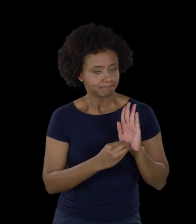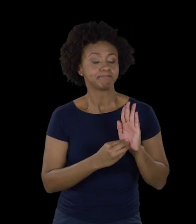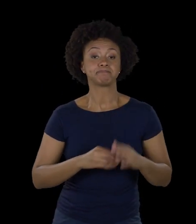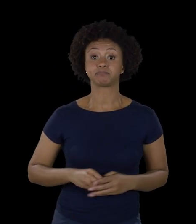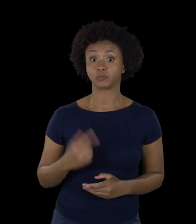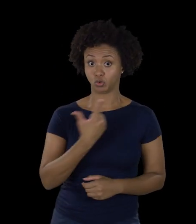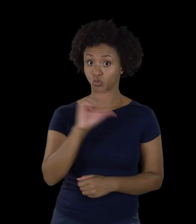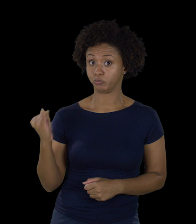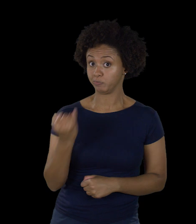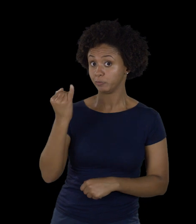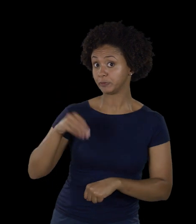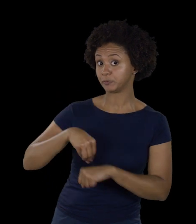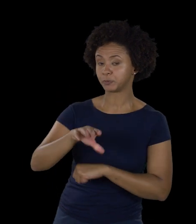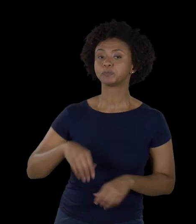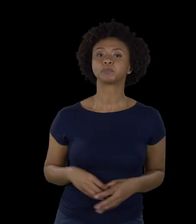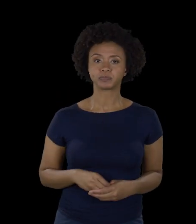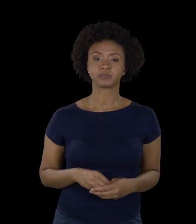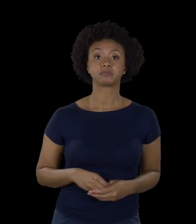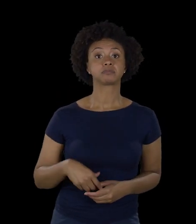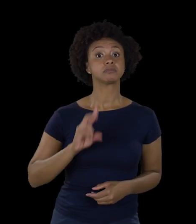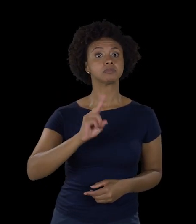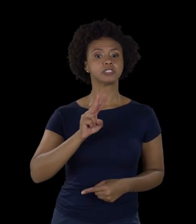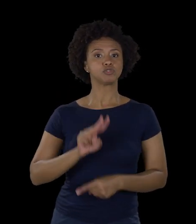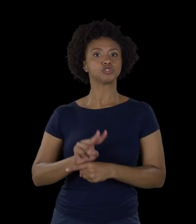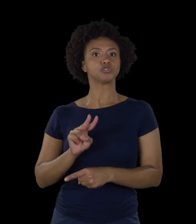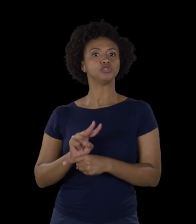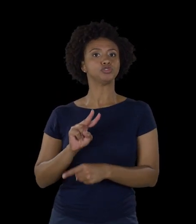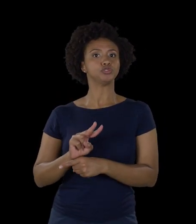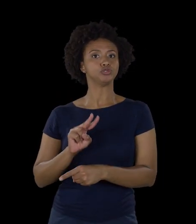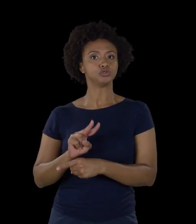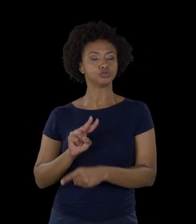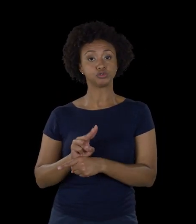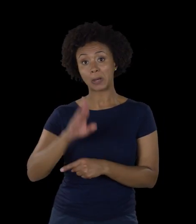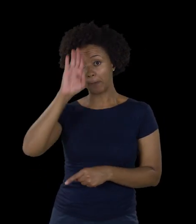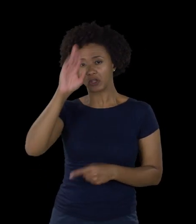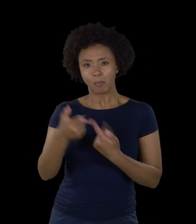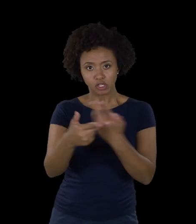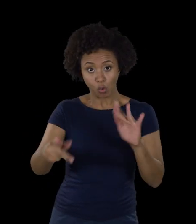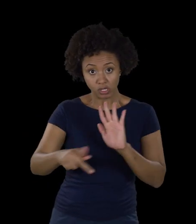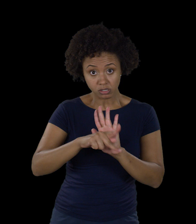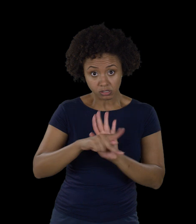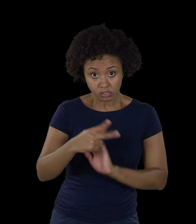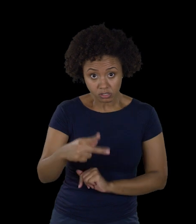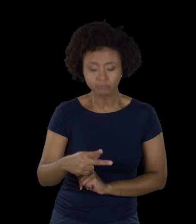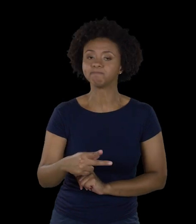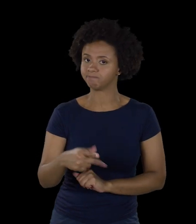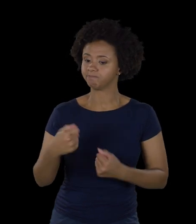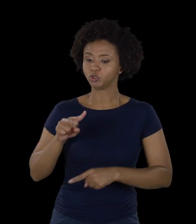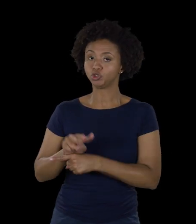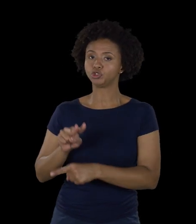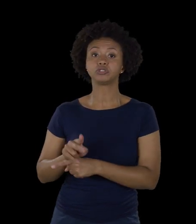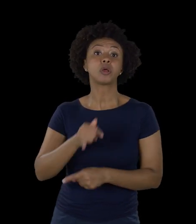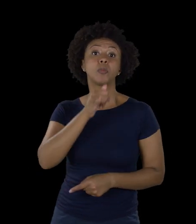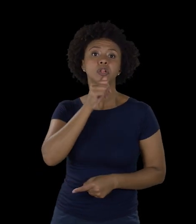dica importante, seja sempre precavido, sobretudo quanto ao seu patrimônio. Nesse sentido, o seguro de